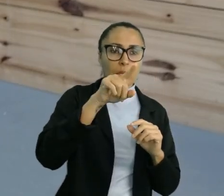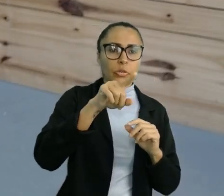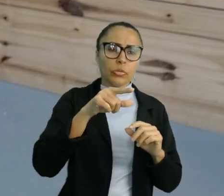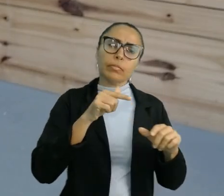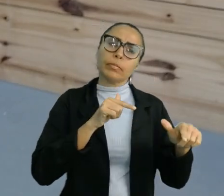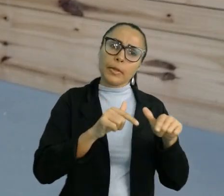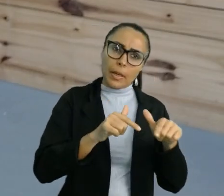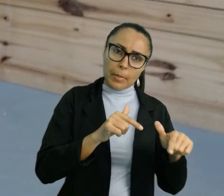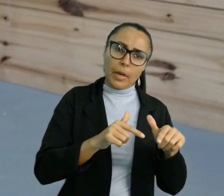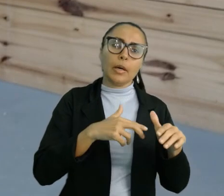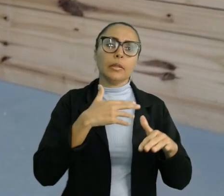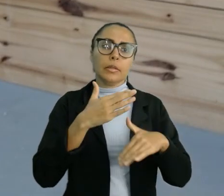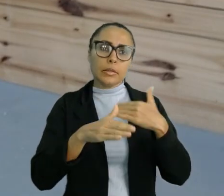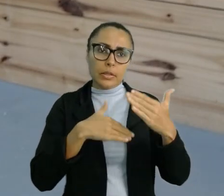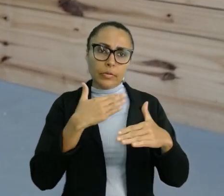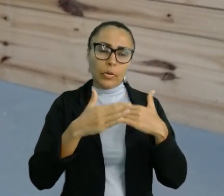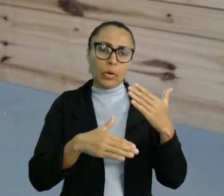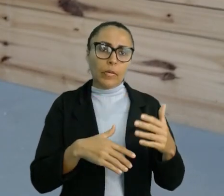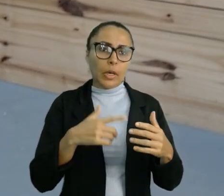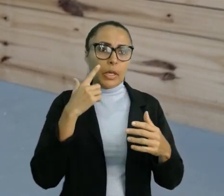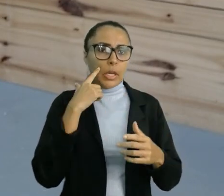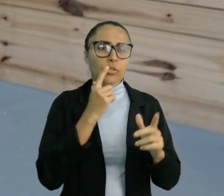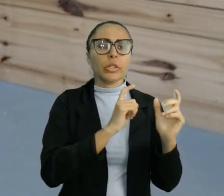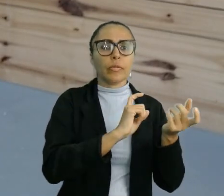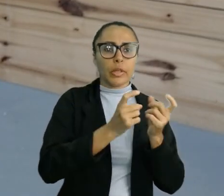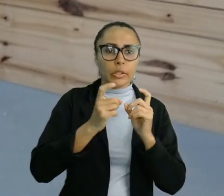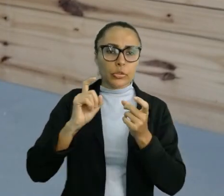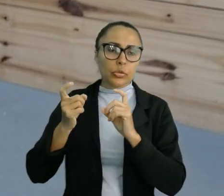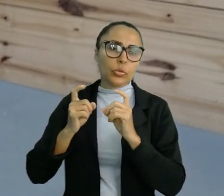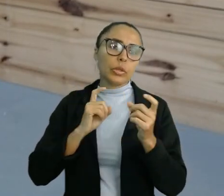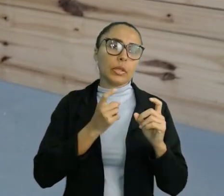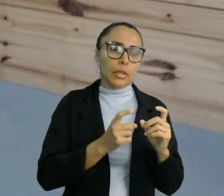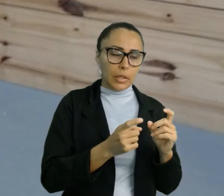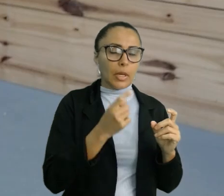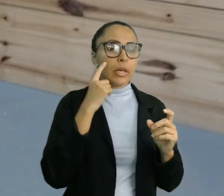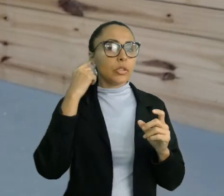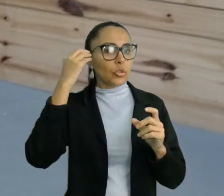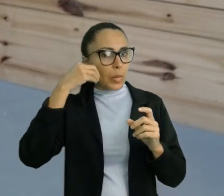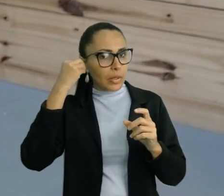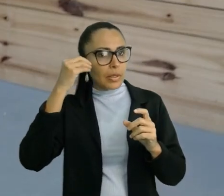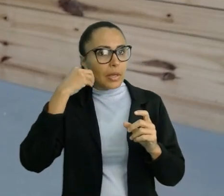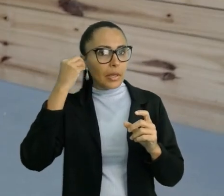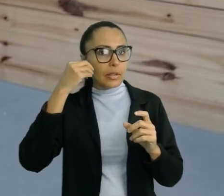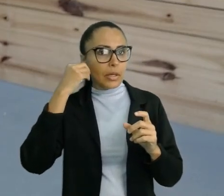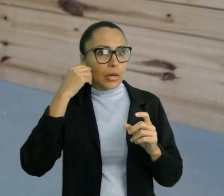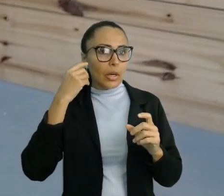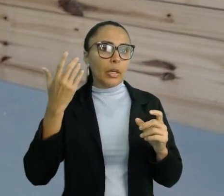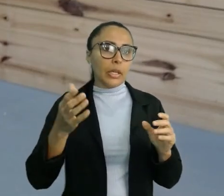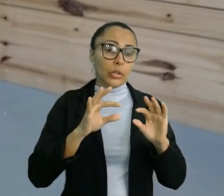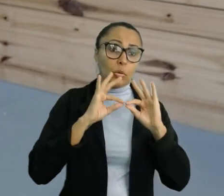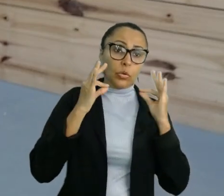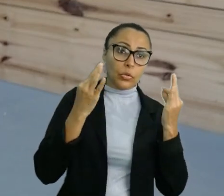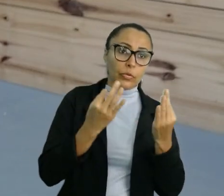trabalhem, desenvolvam bastante isso, e a gente vai discutir bastante sobre essas experiências nos nossos fóruns,